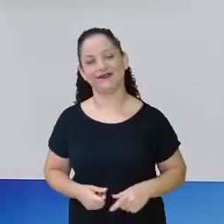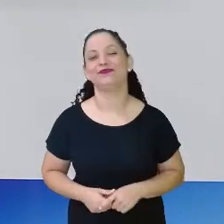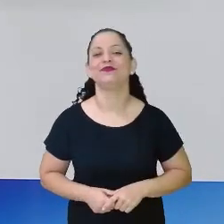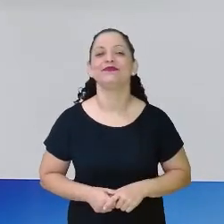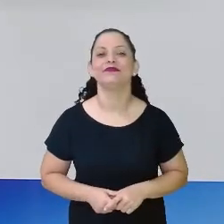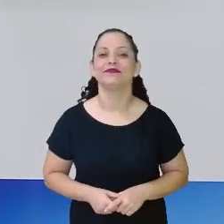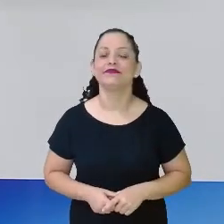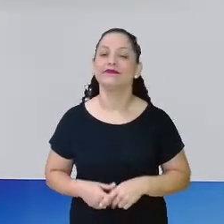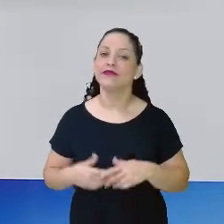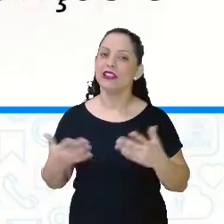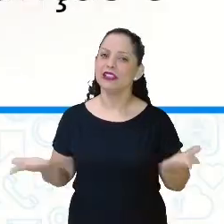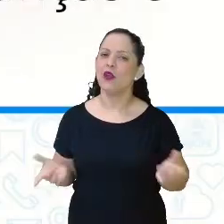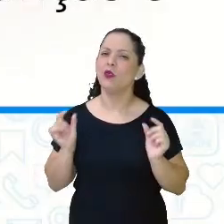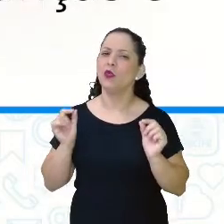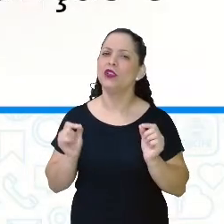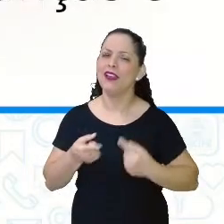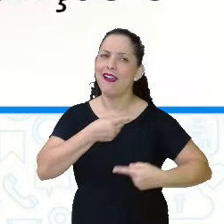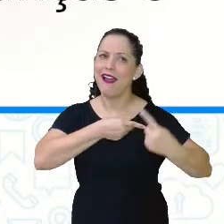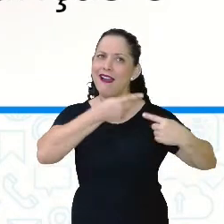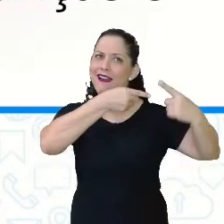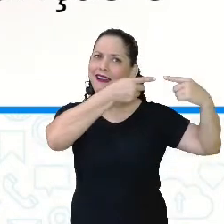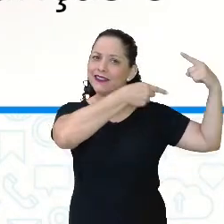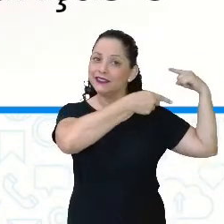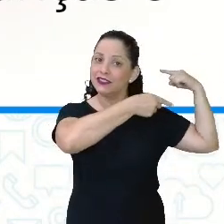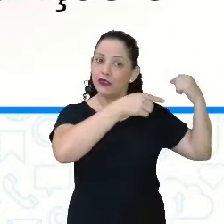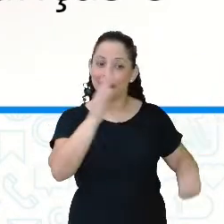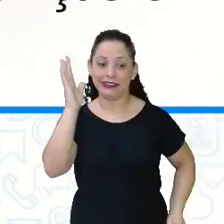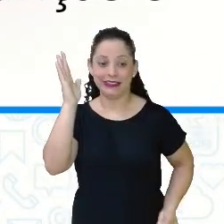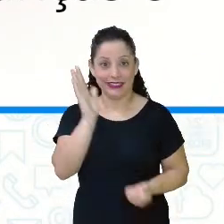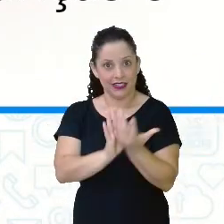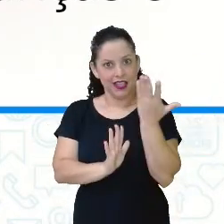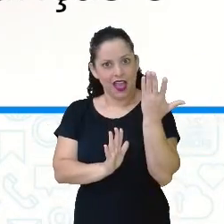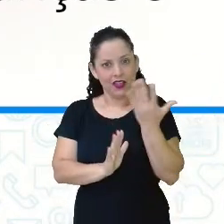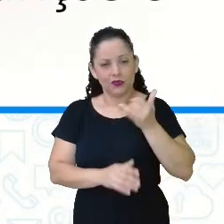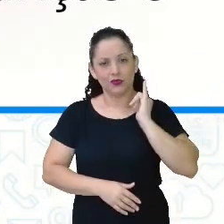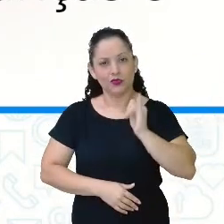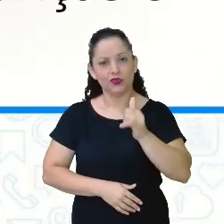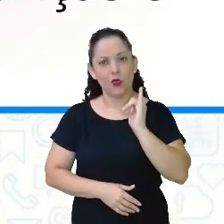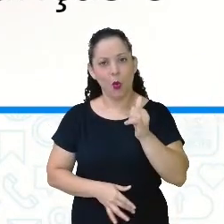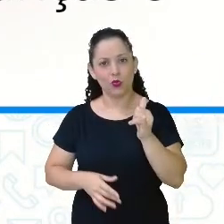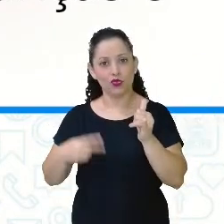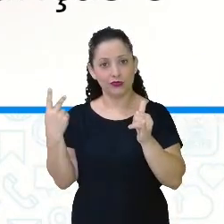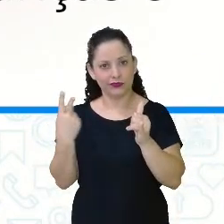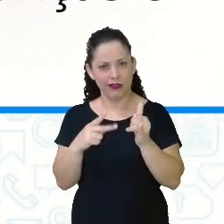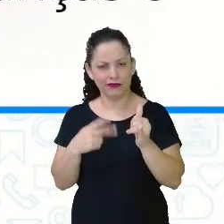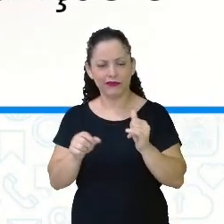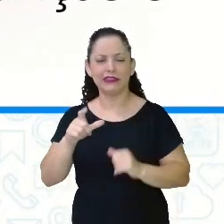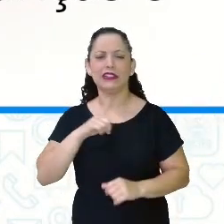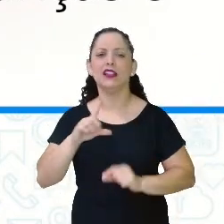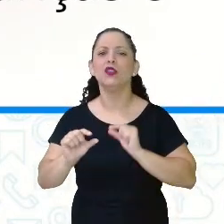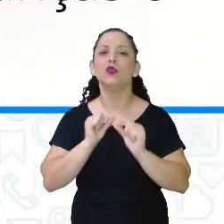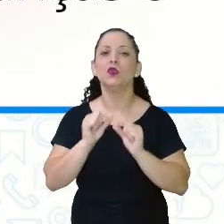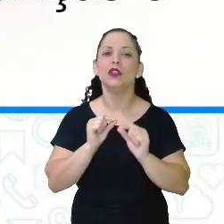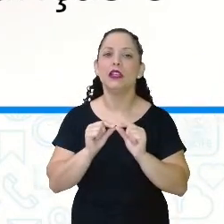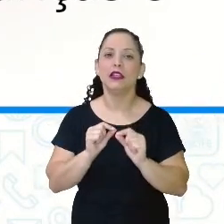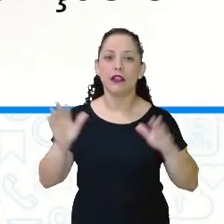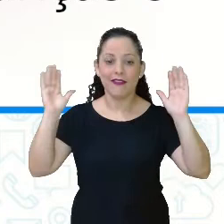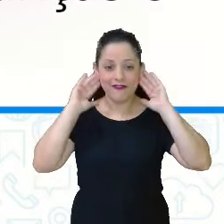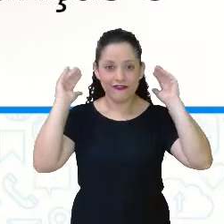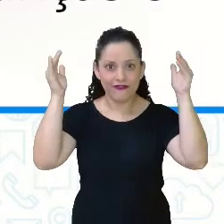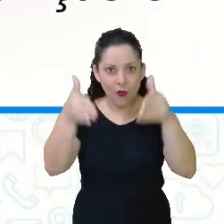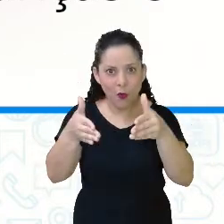No princípio, lá quando eles foram criados, né, que ninguém sabe exatamente quando, os contos, eles tinham como público-alvo